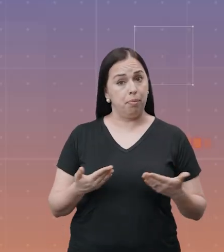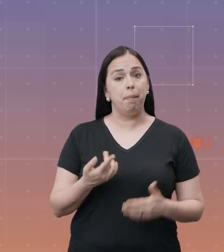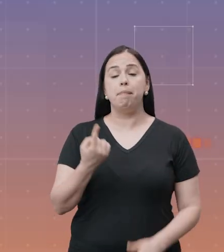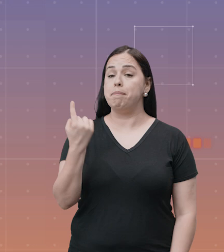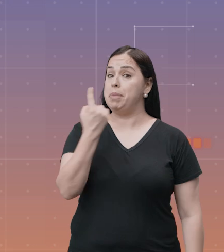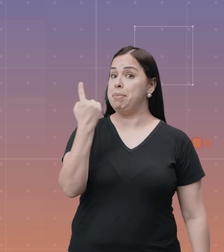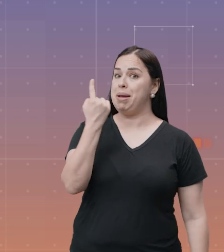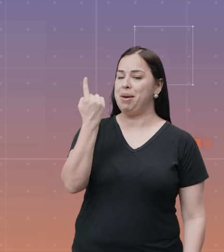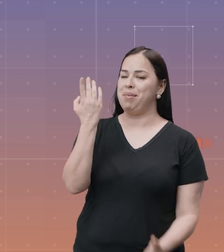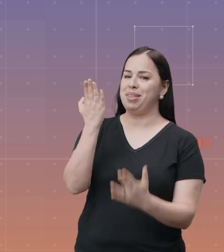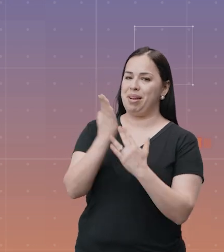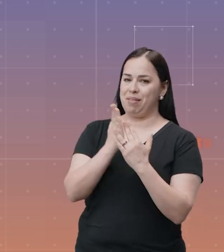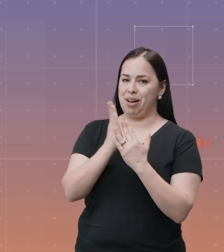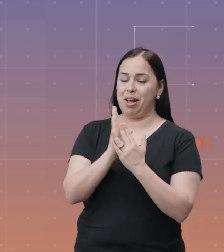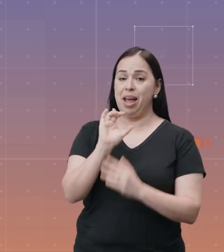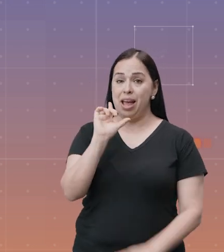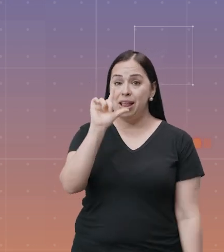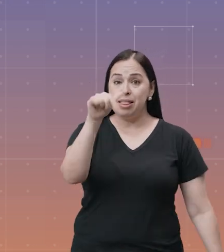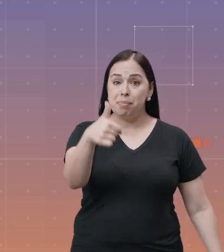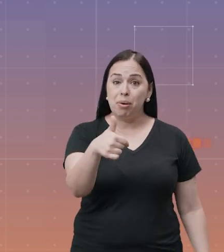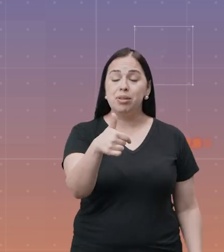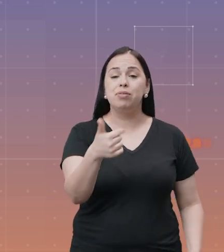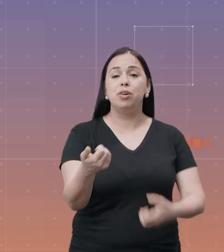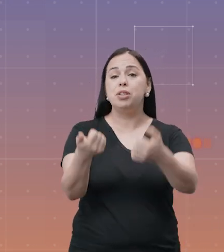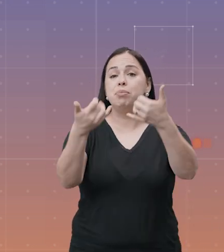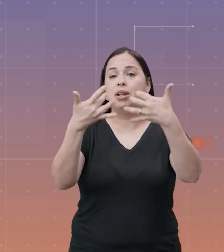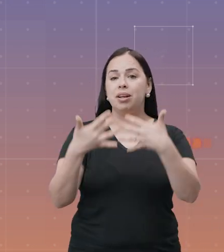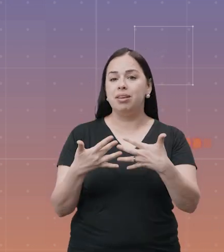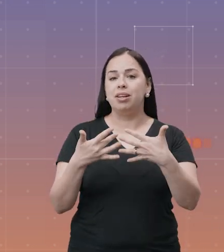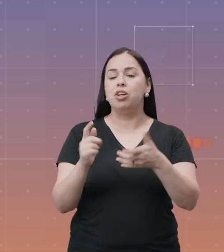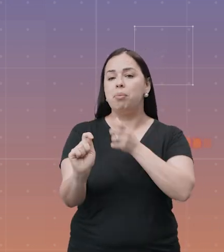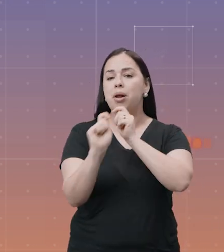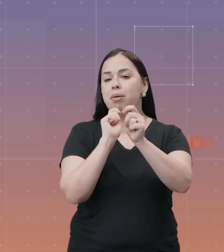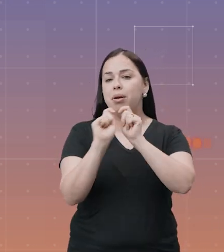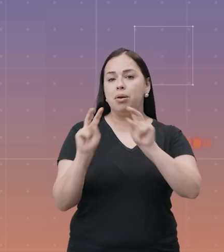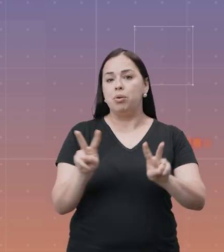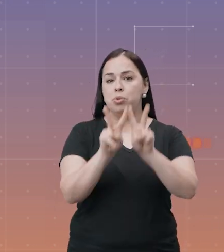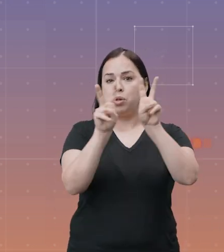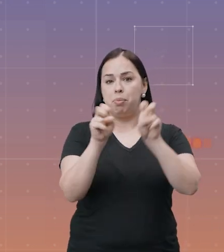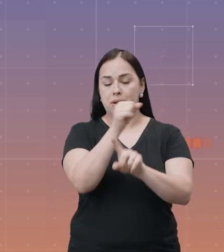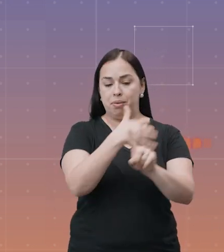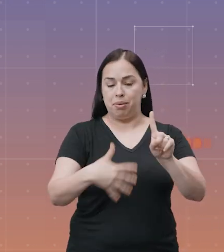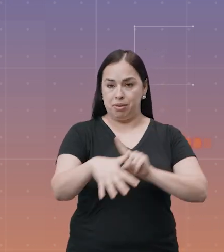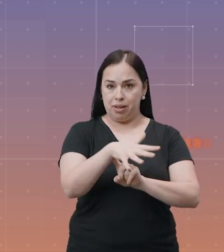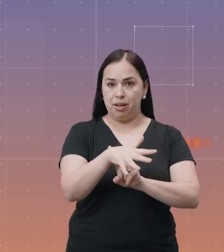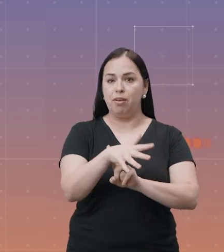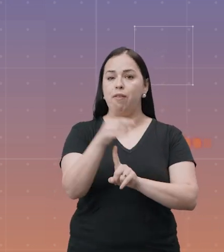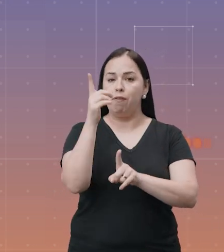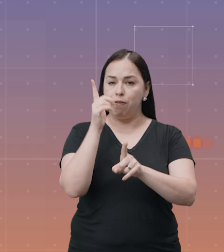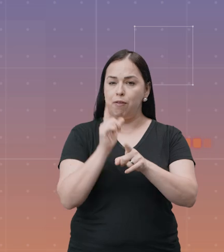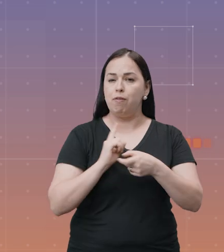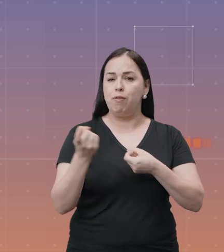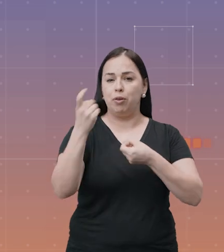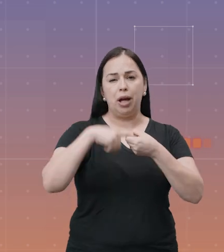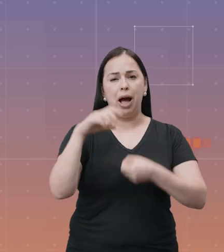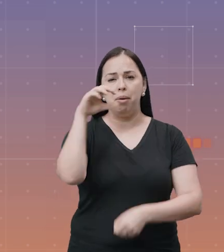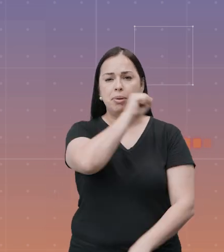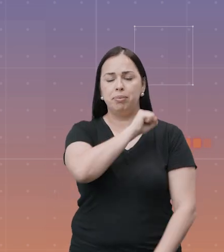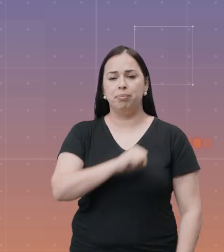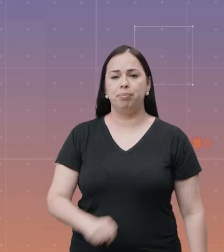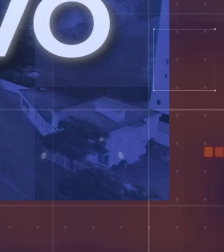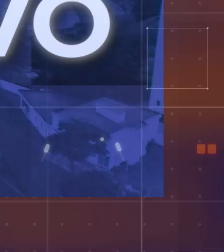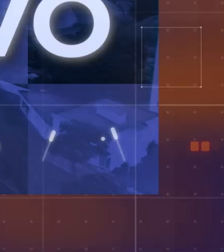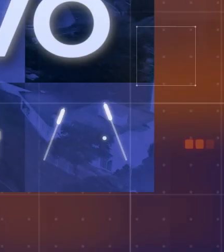Vamos agora para o nosso primeiro intervalo. E no próximo bloco teremos mais reportagens sobre meio ambiente. Já já